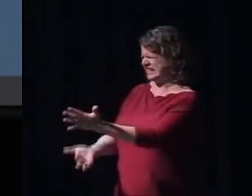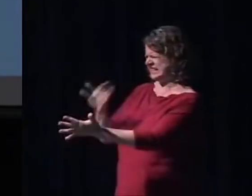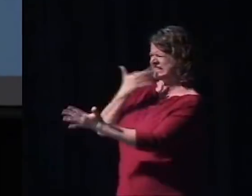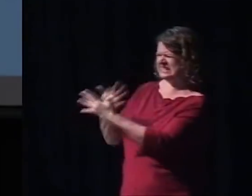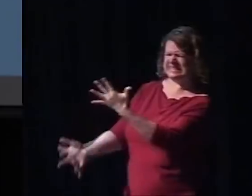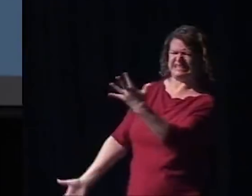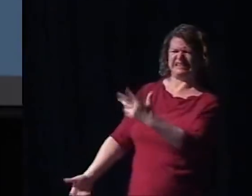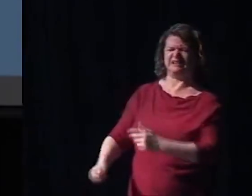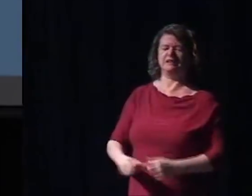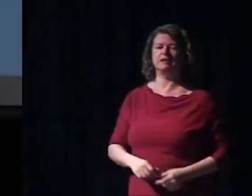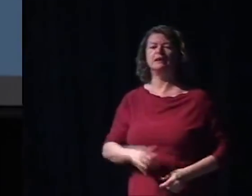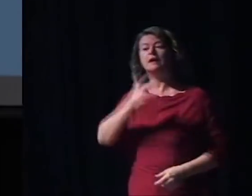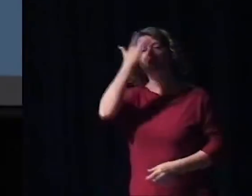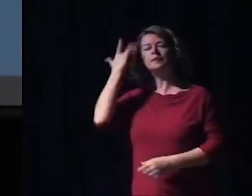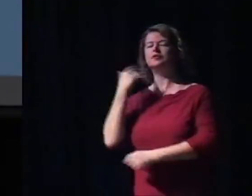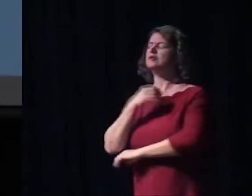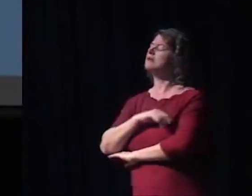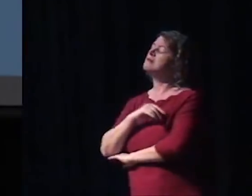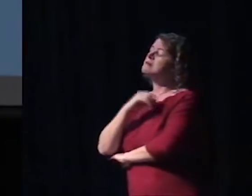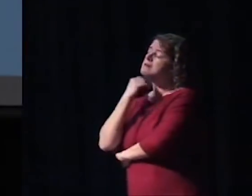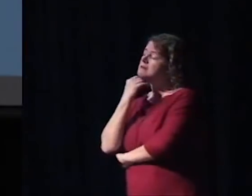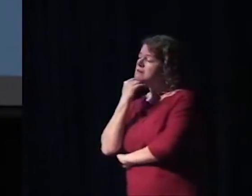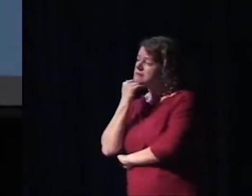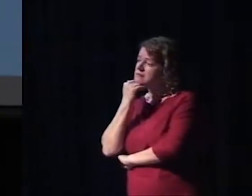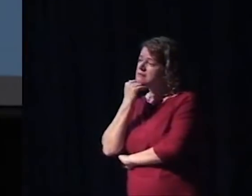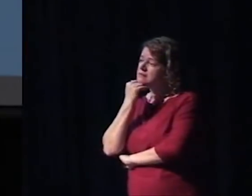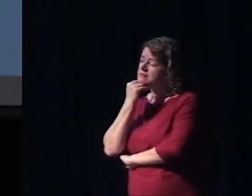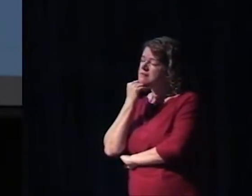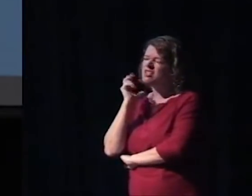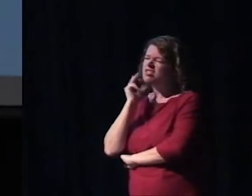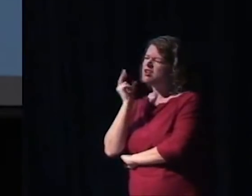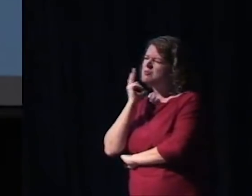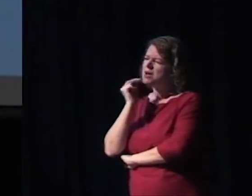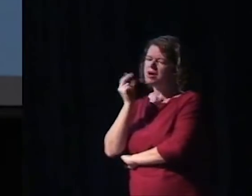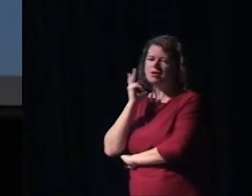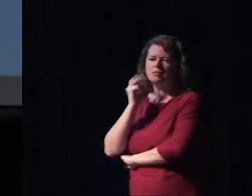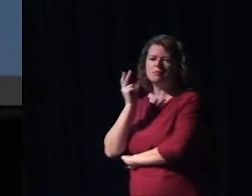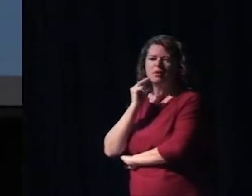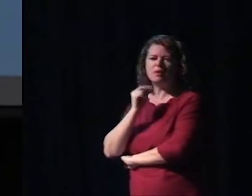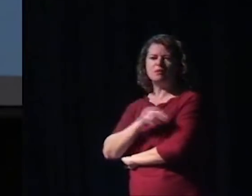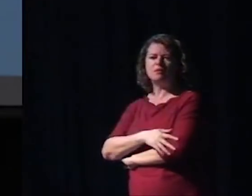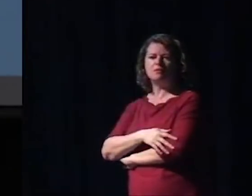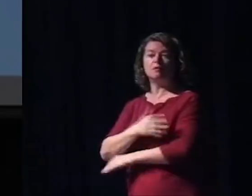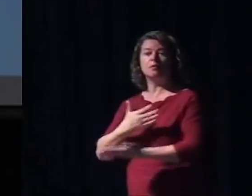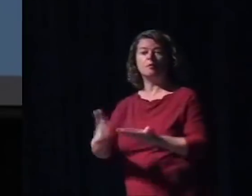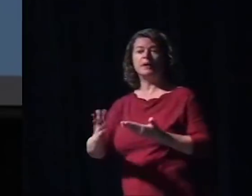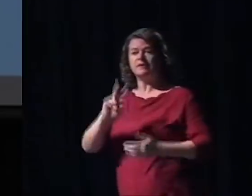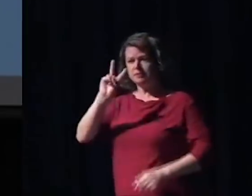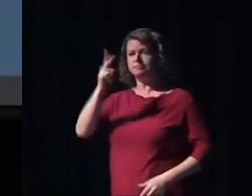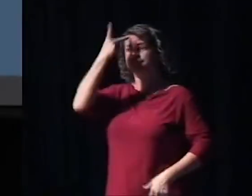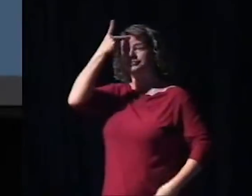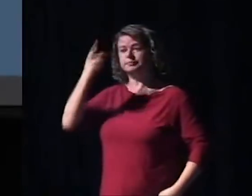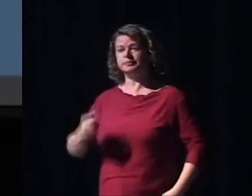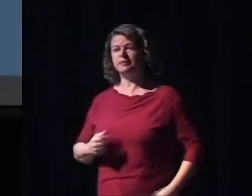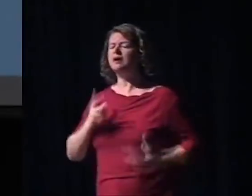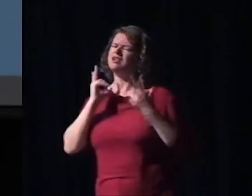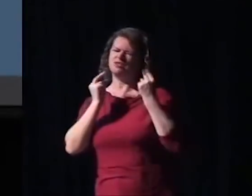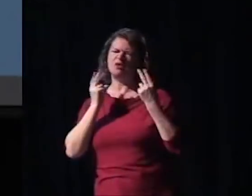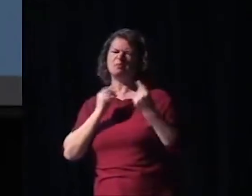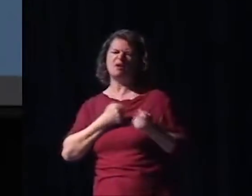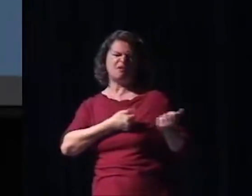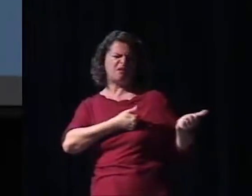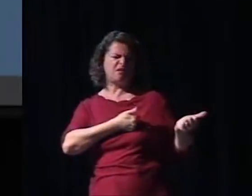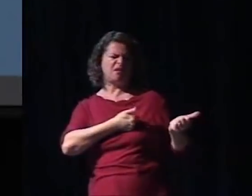não é normal, pastor. É normal trair, é normal roubar, é normal enganar,